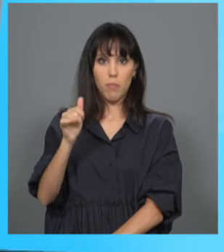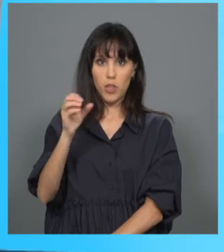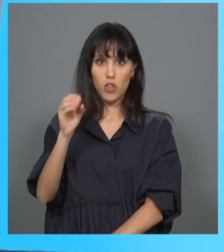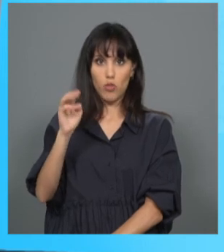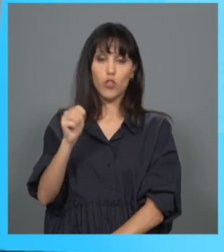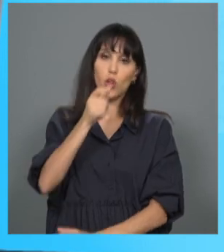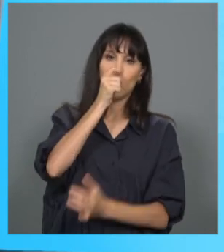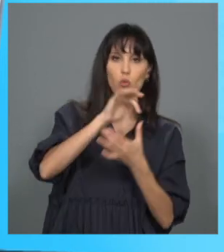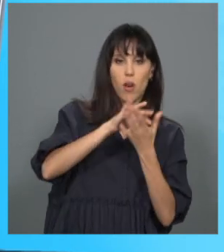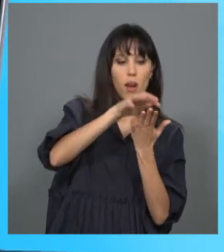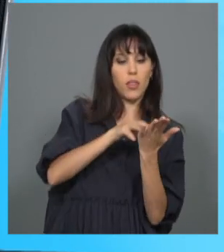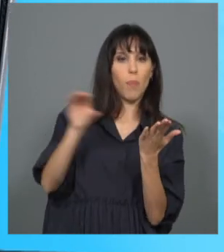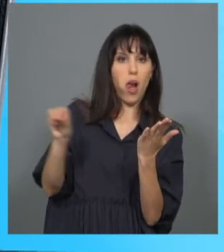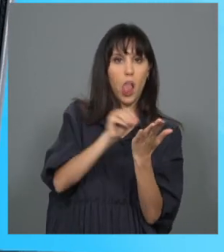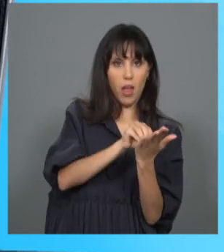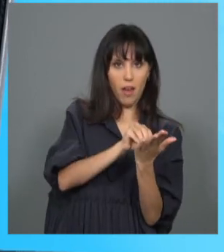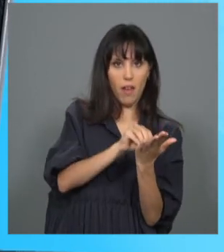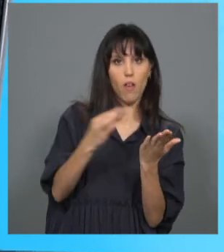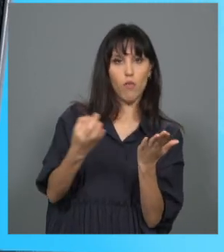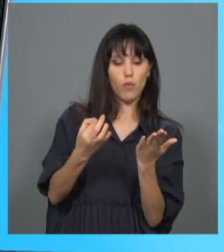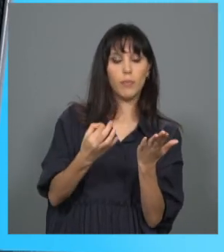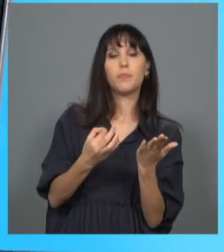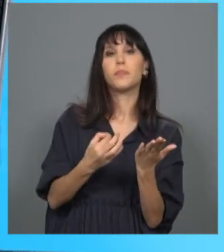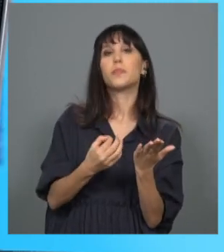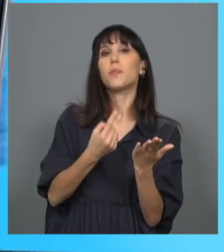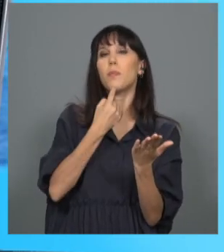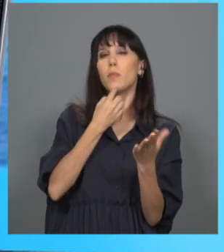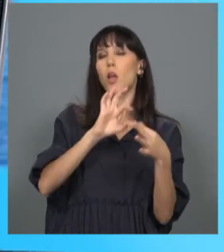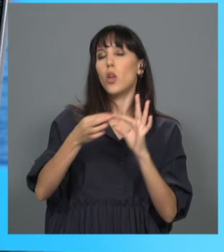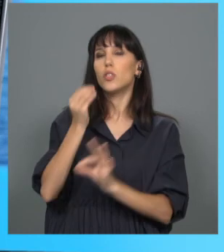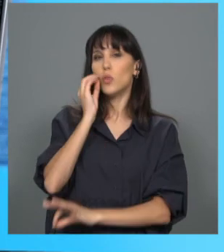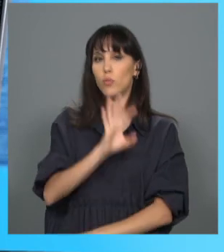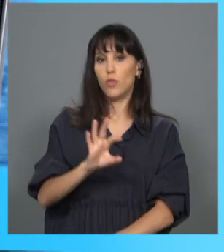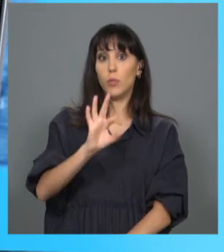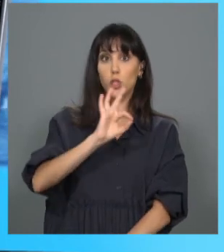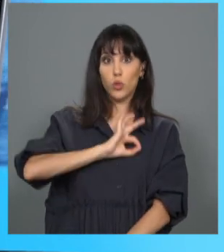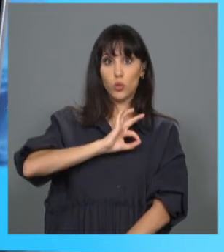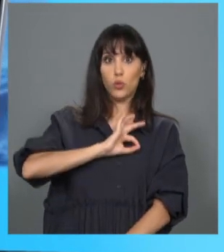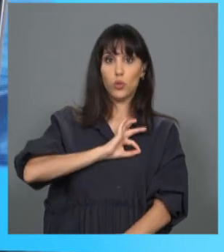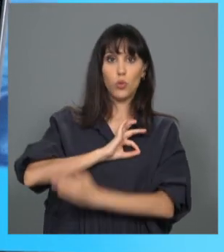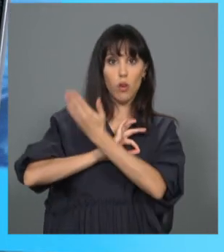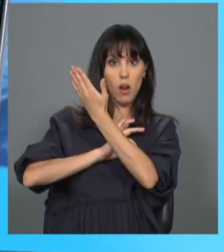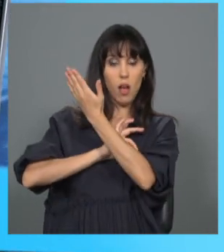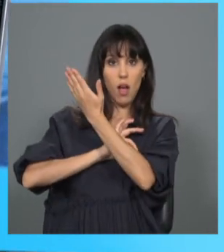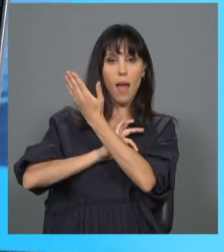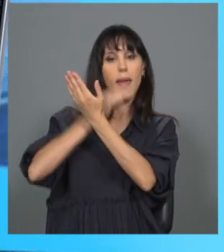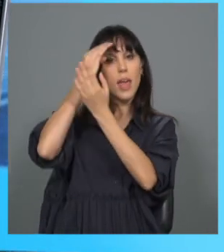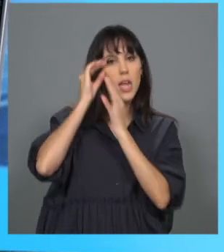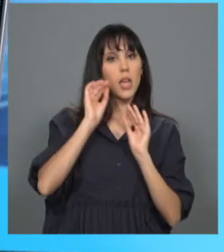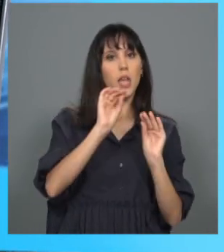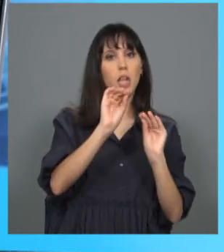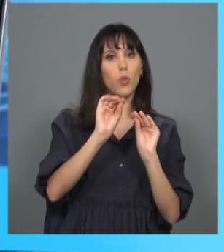aqui. E a sua compreensão vai nesta linha: o Senhor educa.